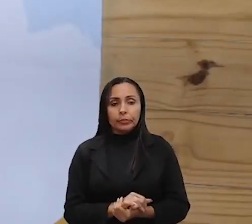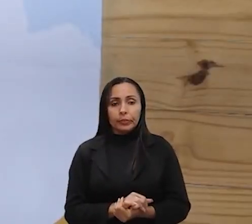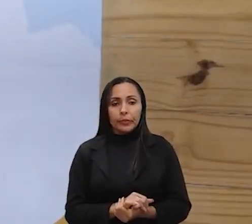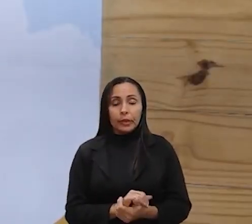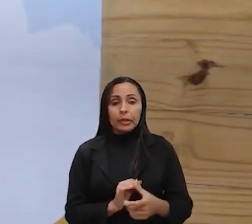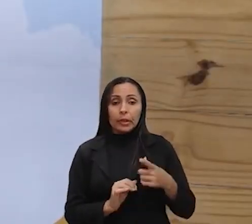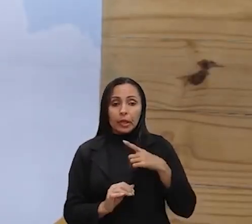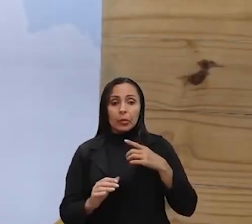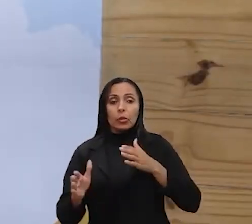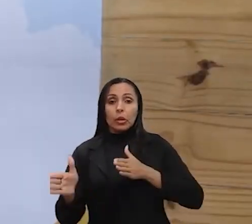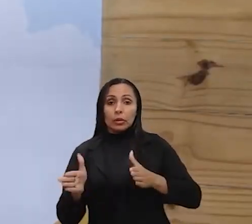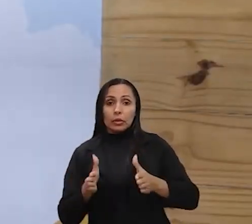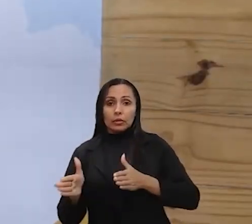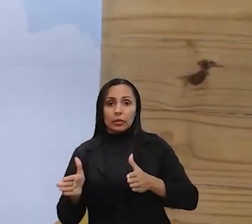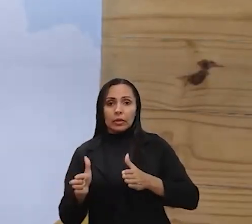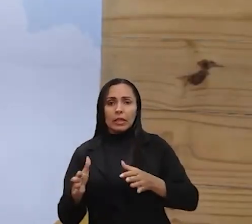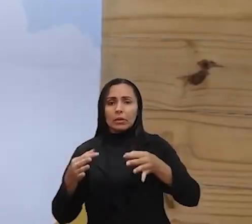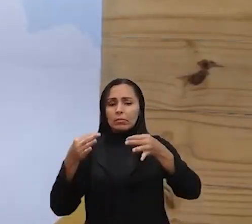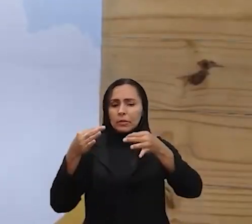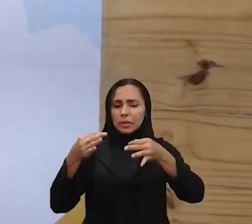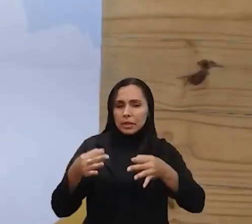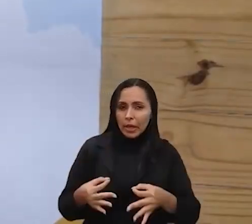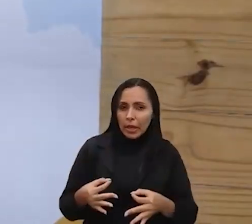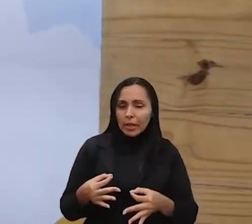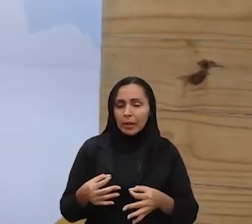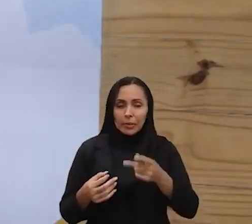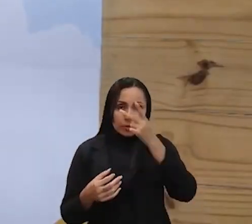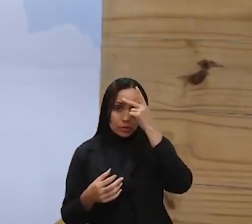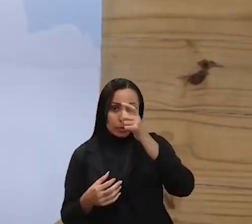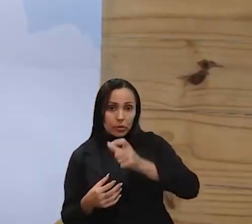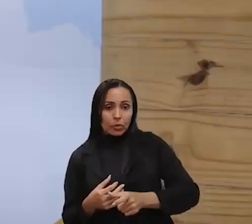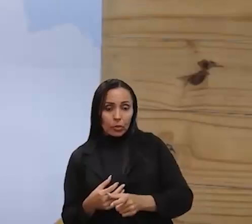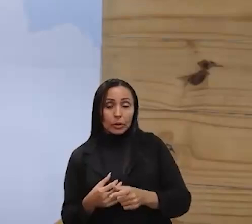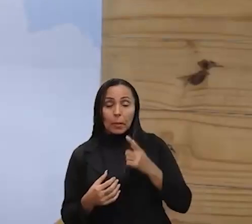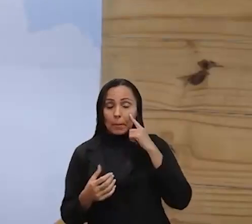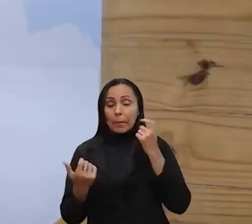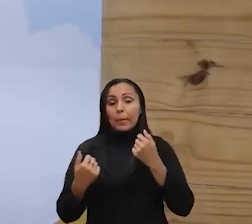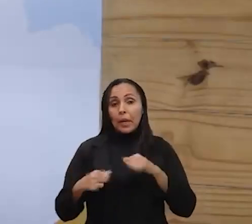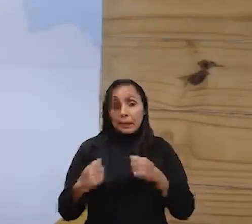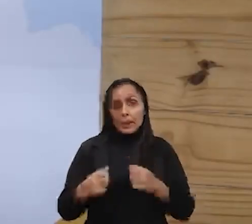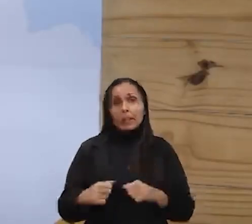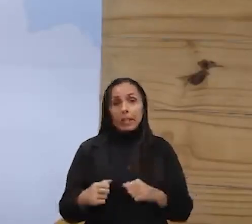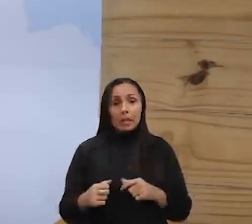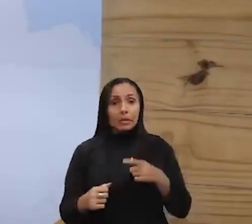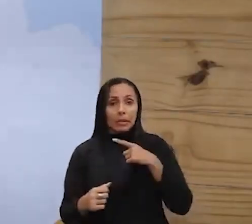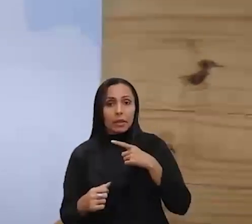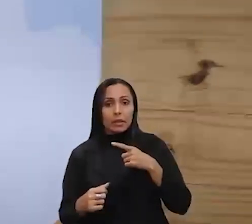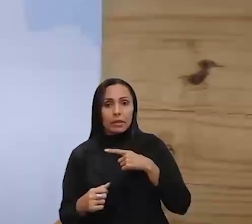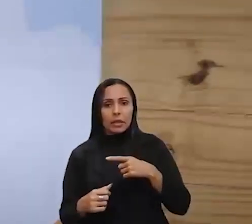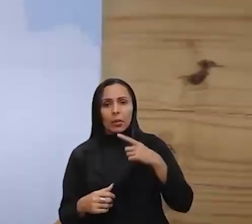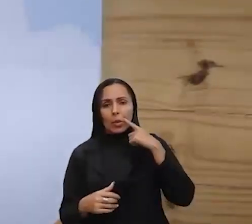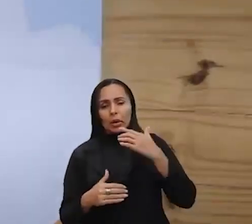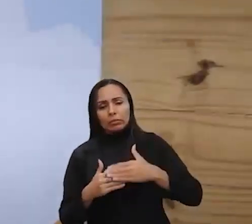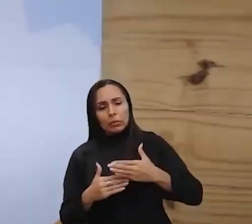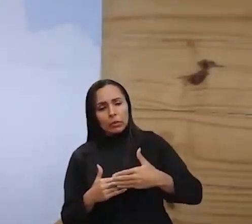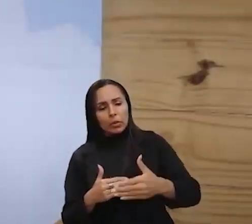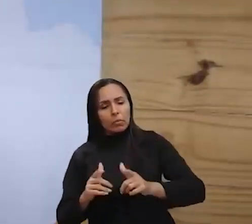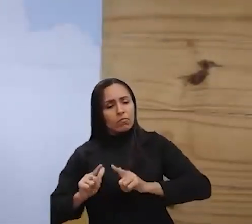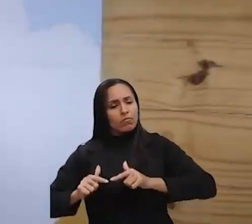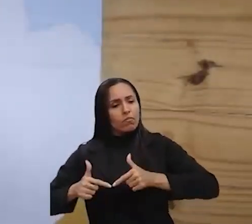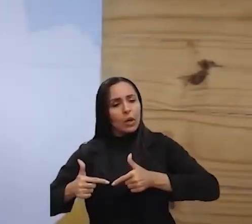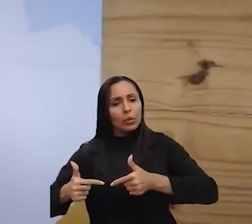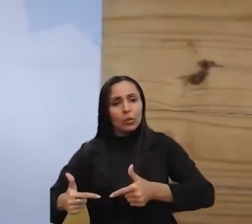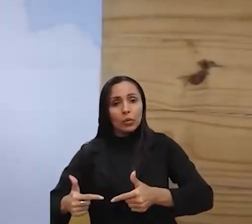uma acessibilidade adequada para essas pessoas. Ainda precisa ter uma longa caminhada, mas que isso